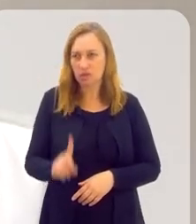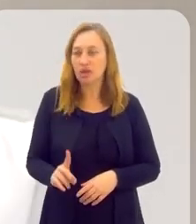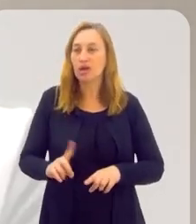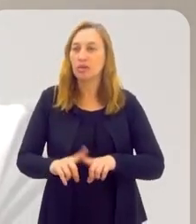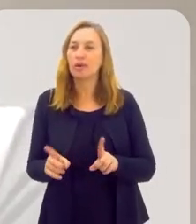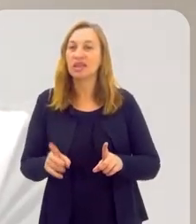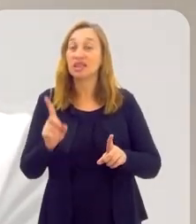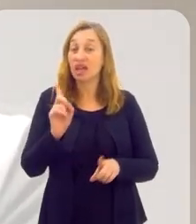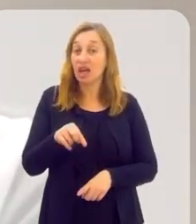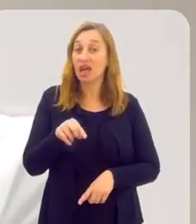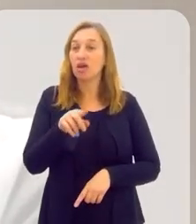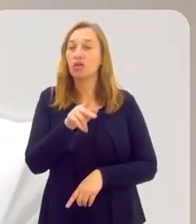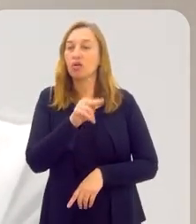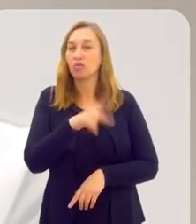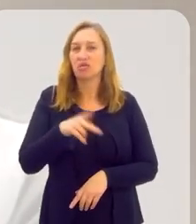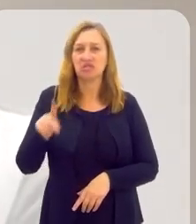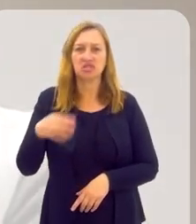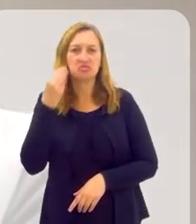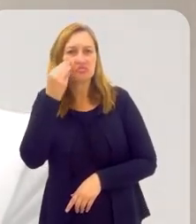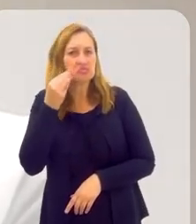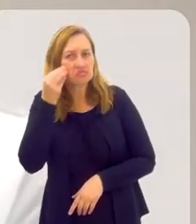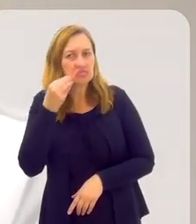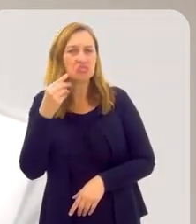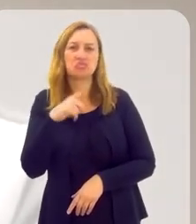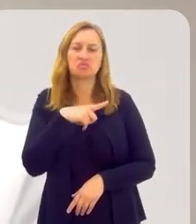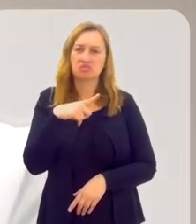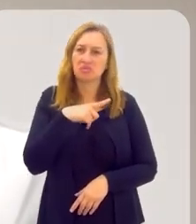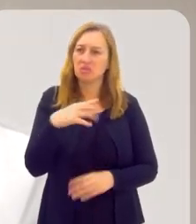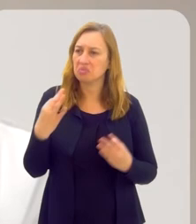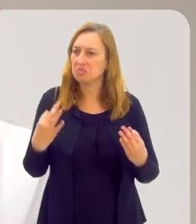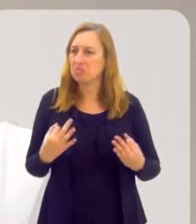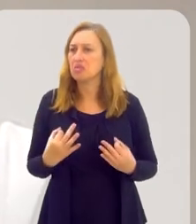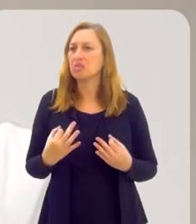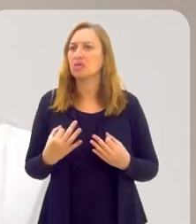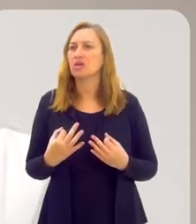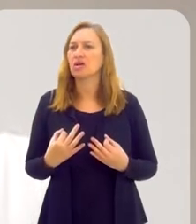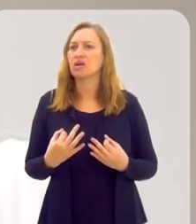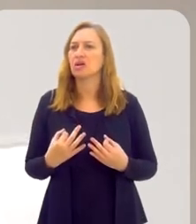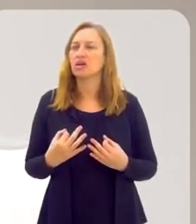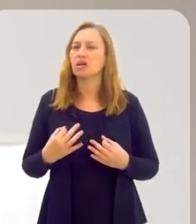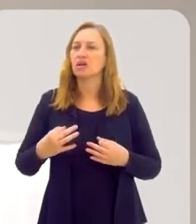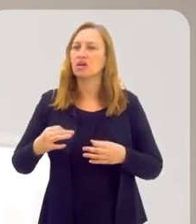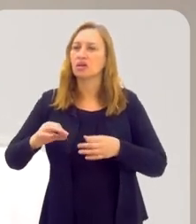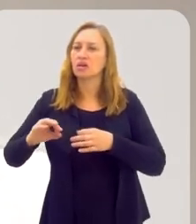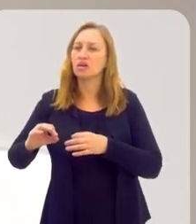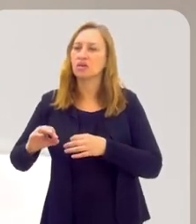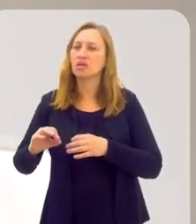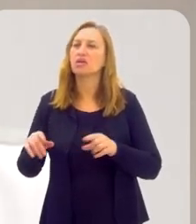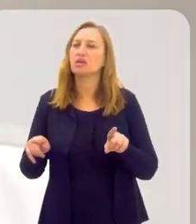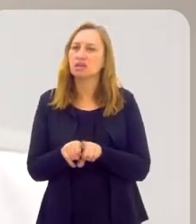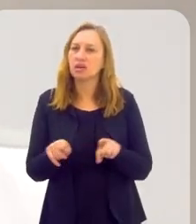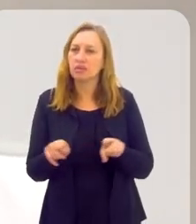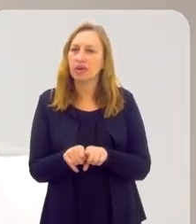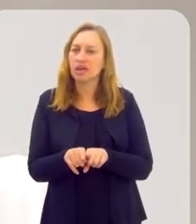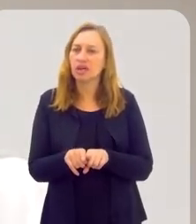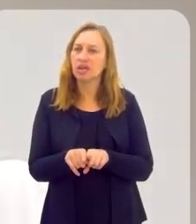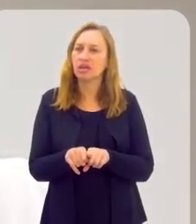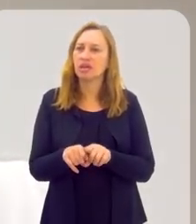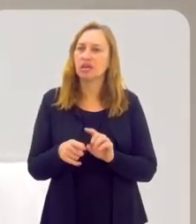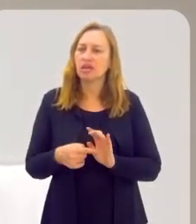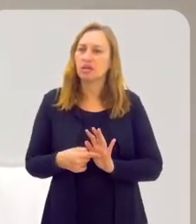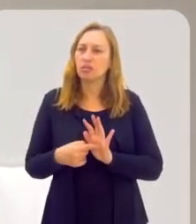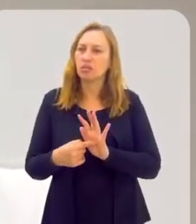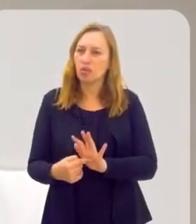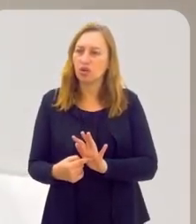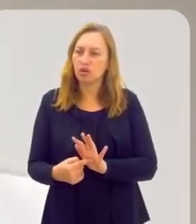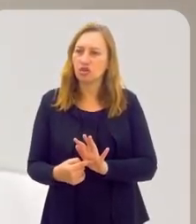nosso professor porque é muito experiente, porque é um extraordinário comunicador e, acima de tudo, porque também passa essa